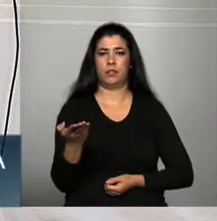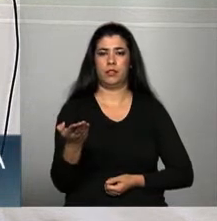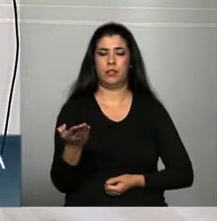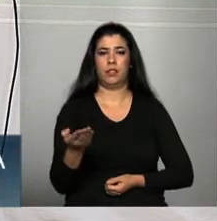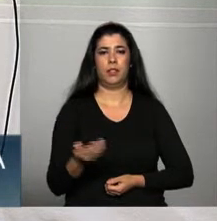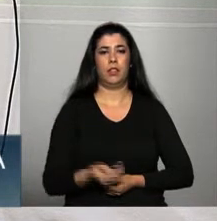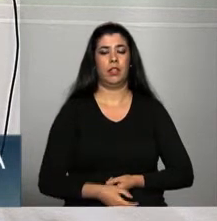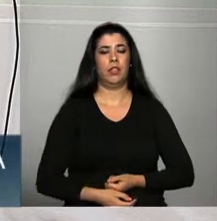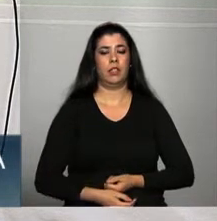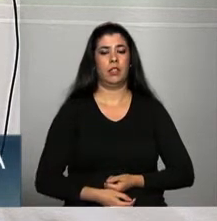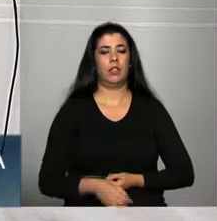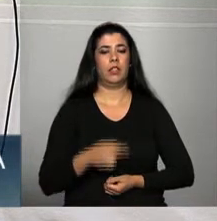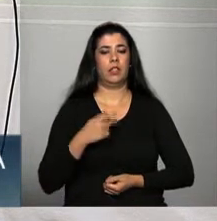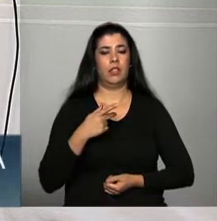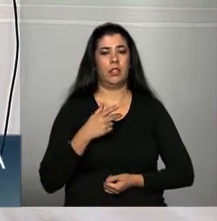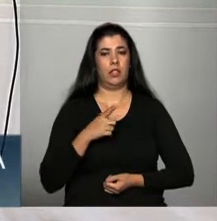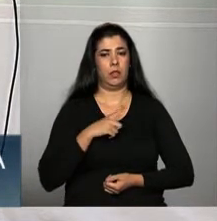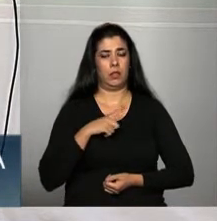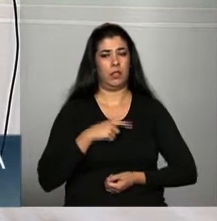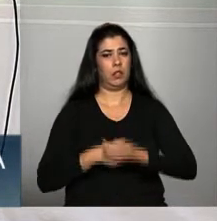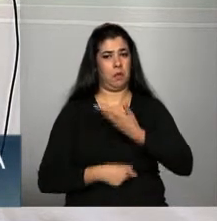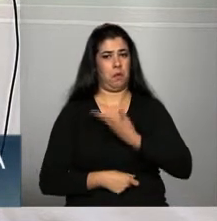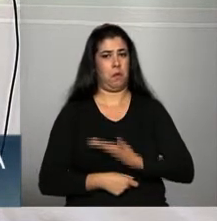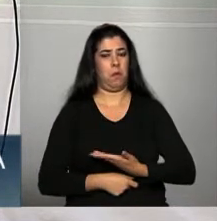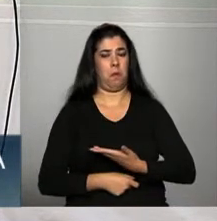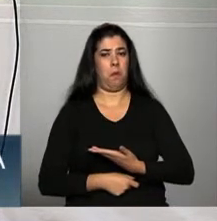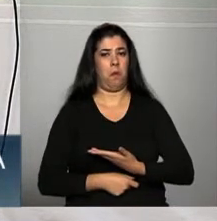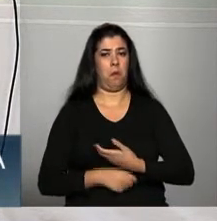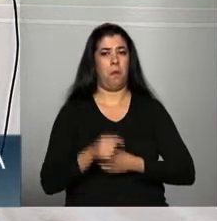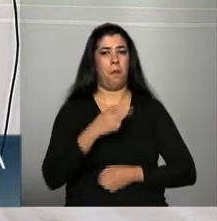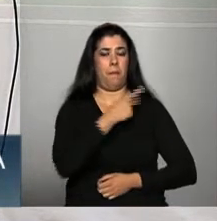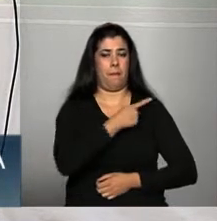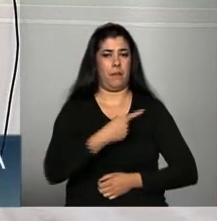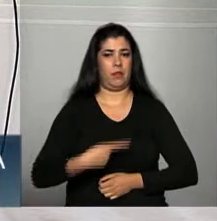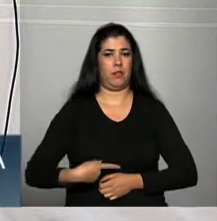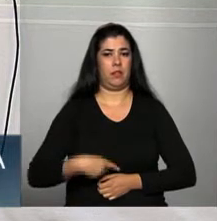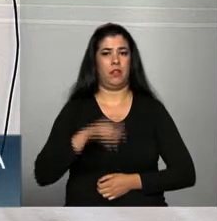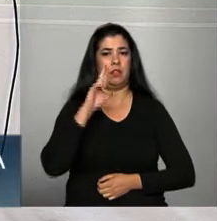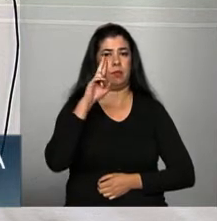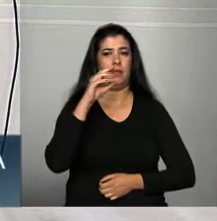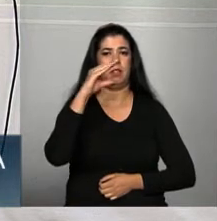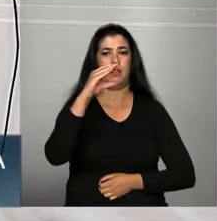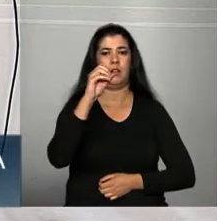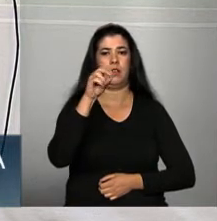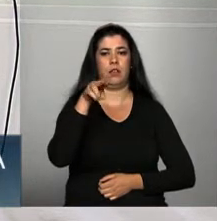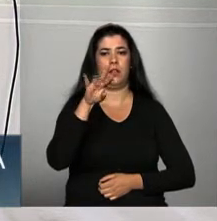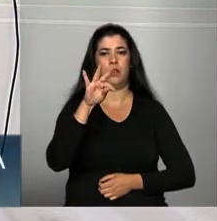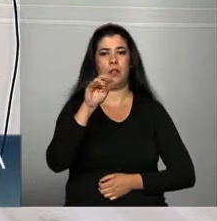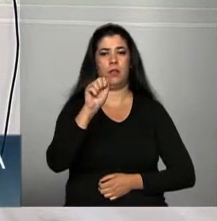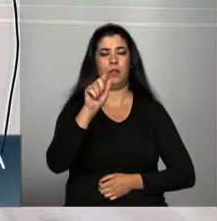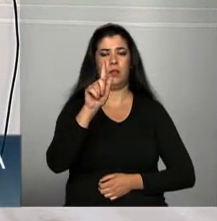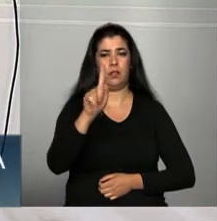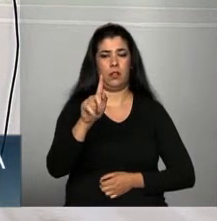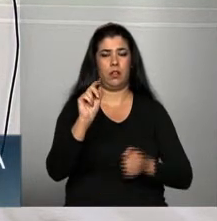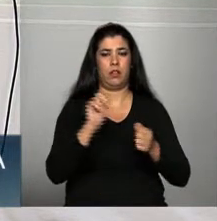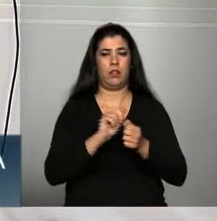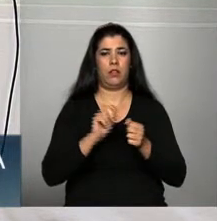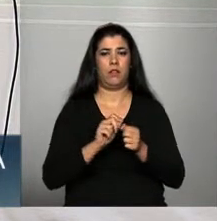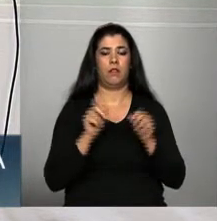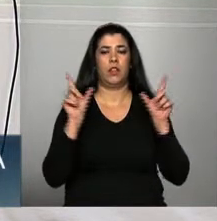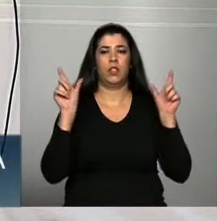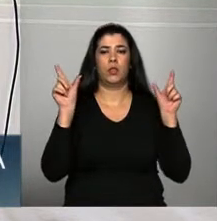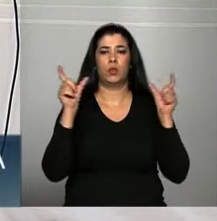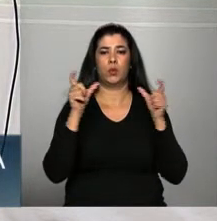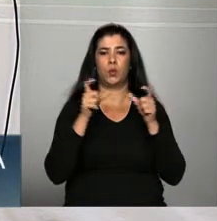Nosso presidente da CONTAG, o Alberto, fez uma síntese da reunião que nós tivemos com a